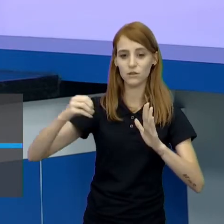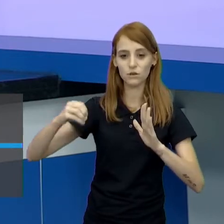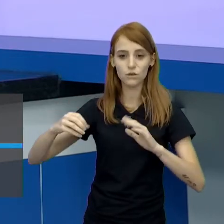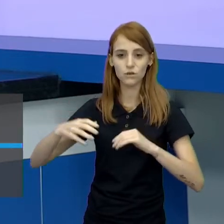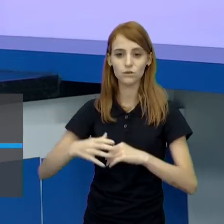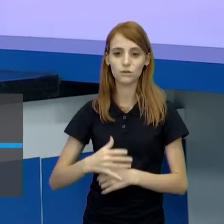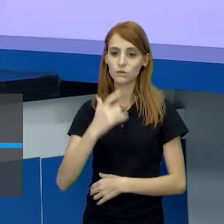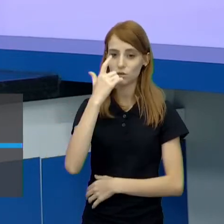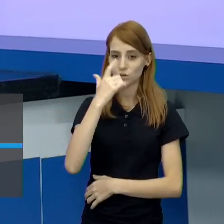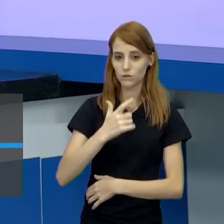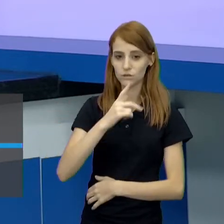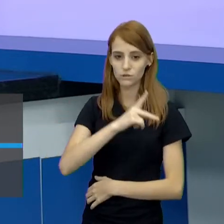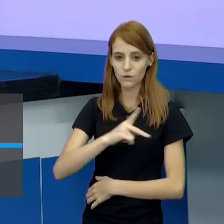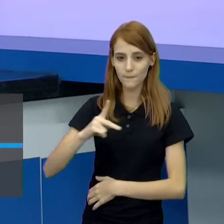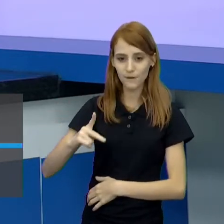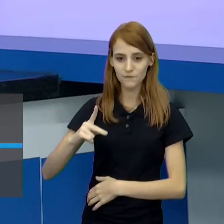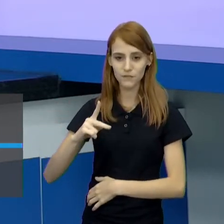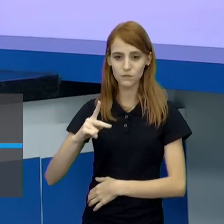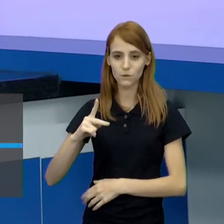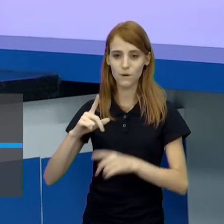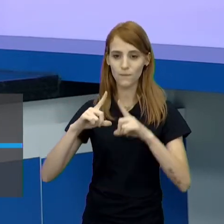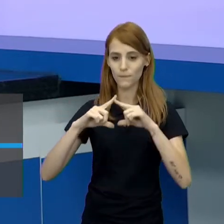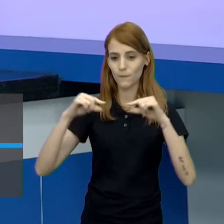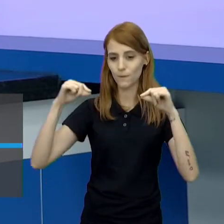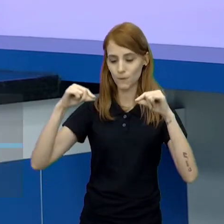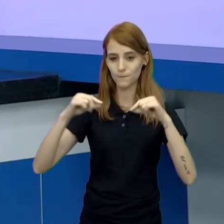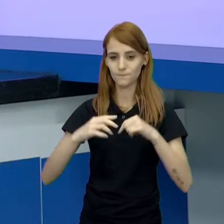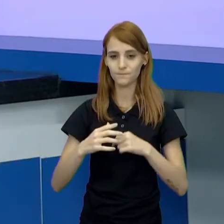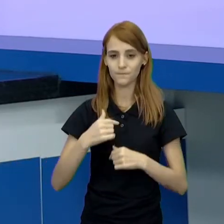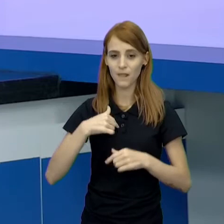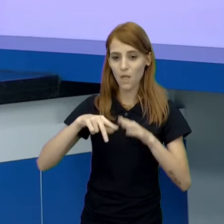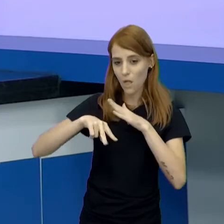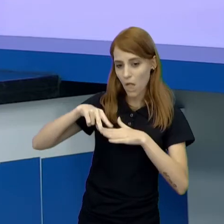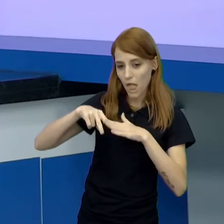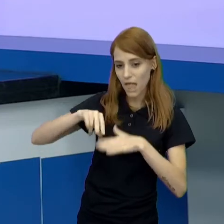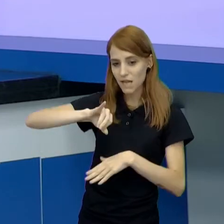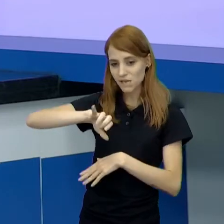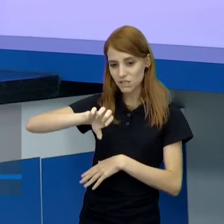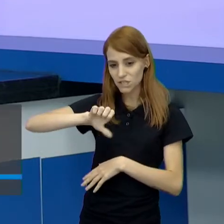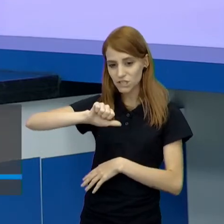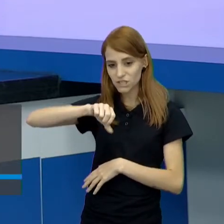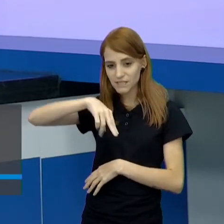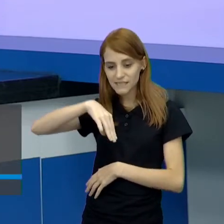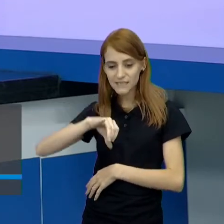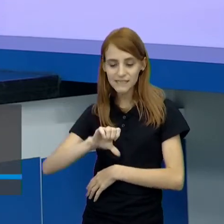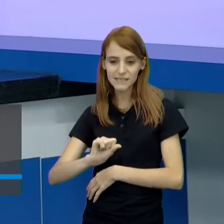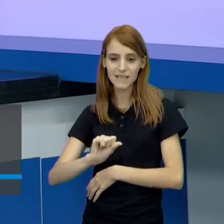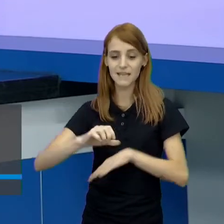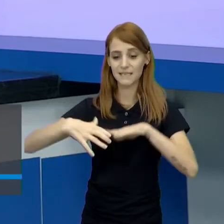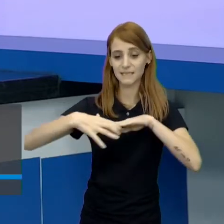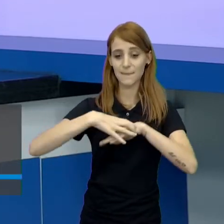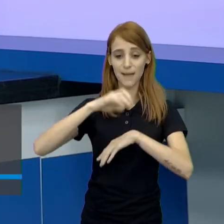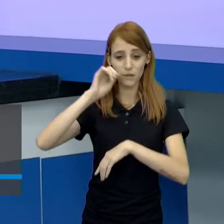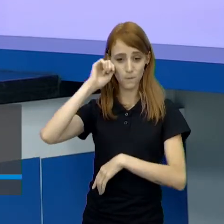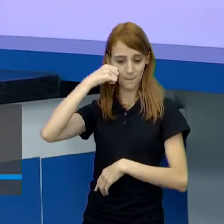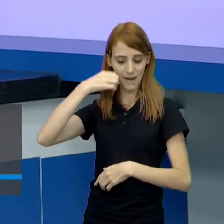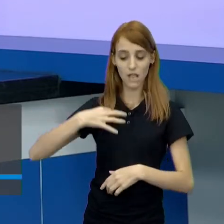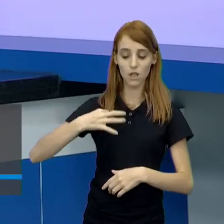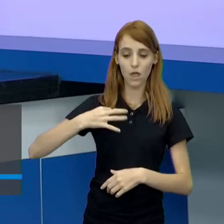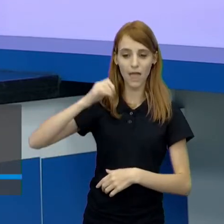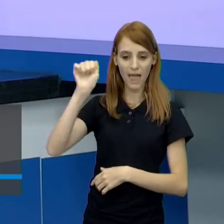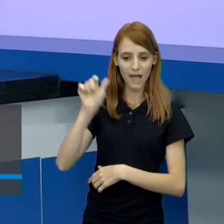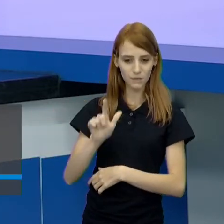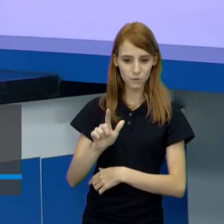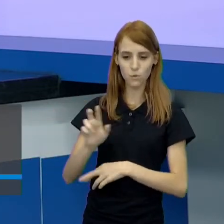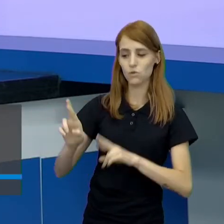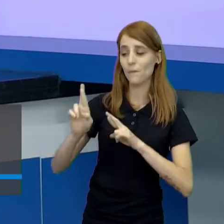sou um professor descendente de orientais, estou com uma blusa azul, calça jeans e sapato preto e espero contribuir aqui com a professora Ilana